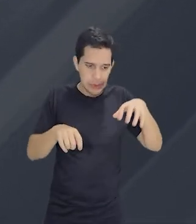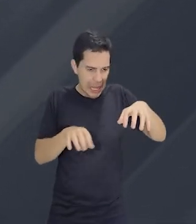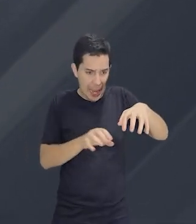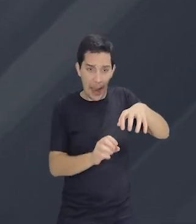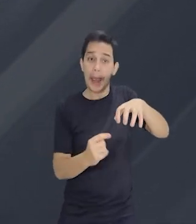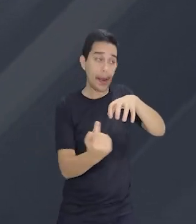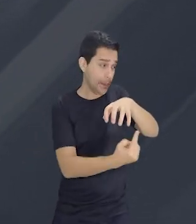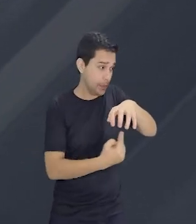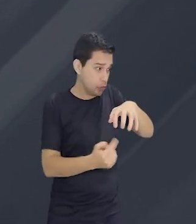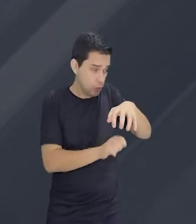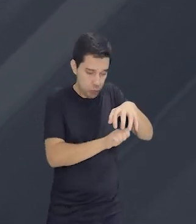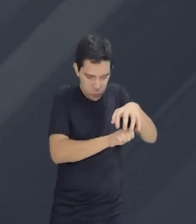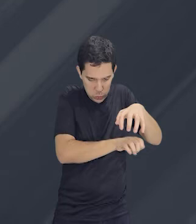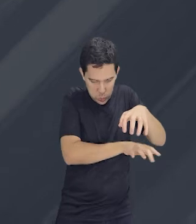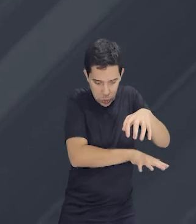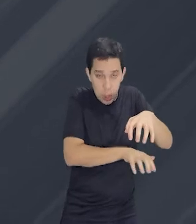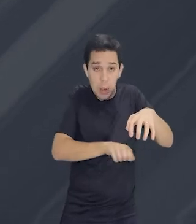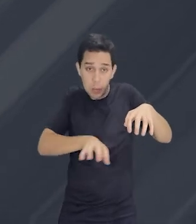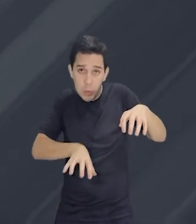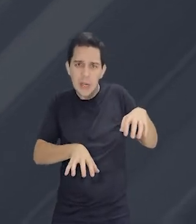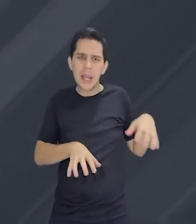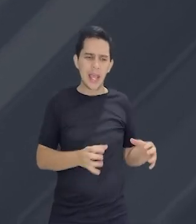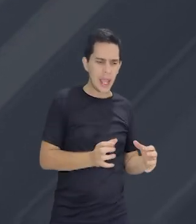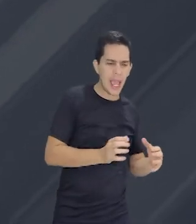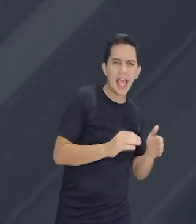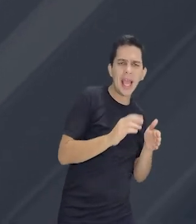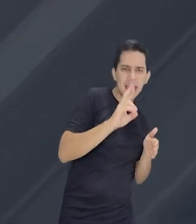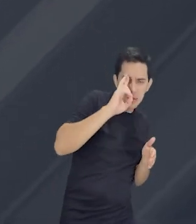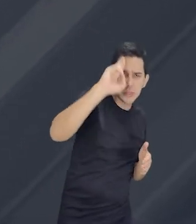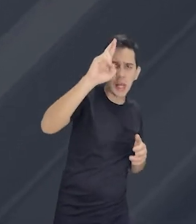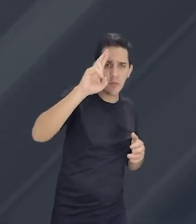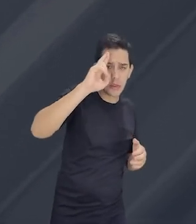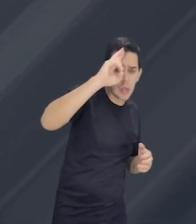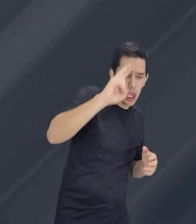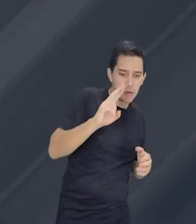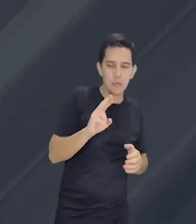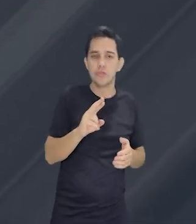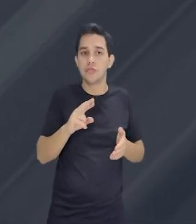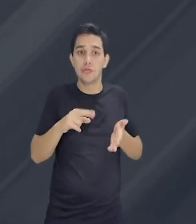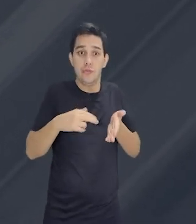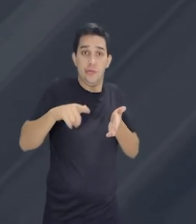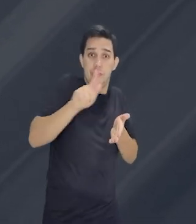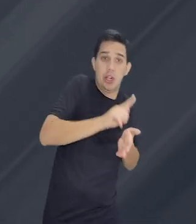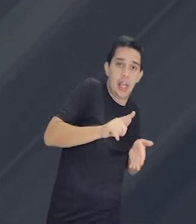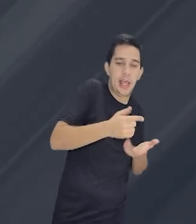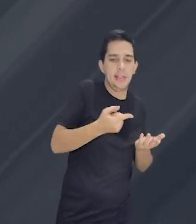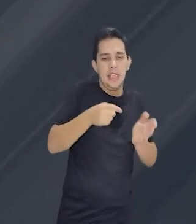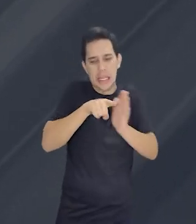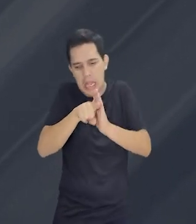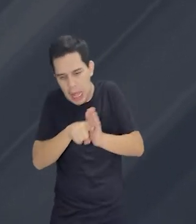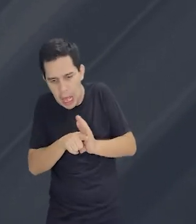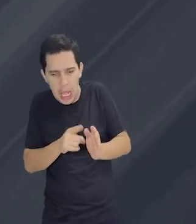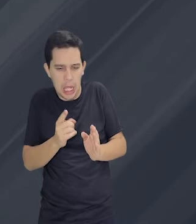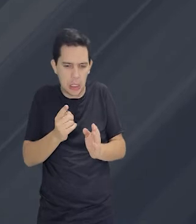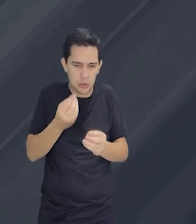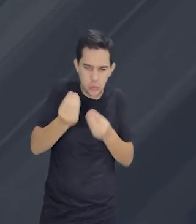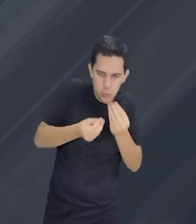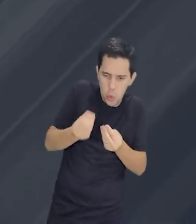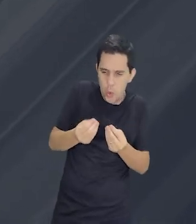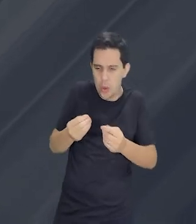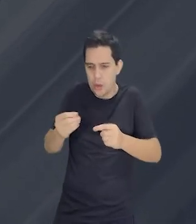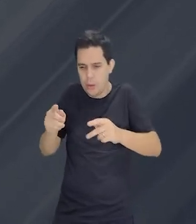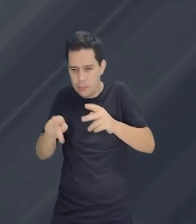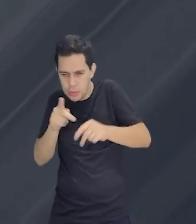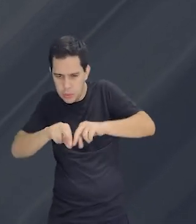GPTI. Já a Diretoria de Gestão de Conhecimento ela é composta pela Gerência de Análise, Diagnósticos e Geoprocessamento, que é a